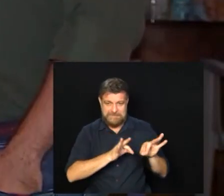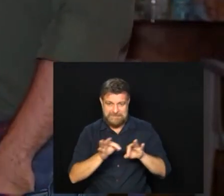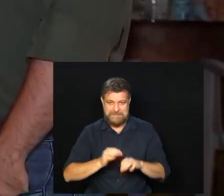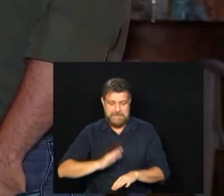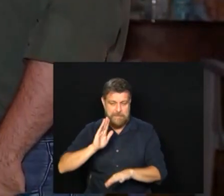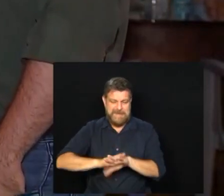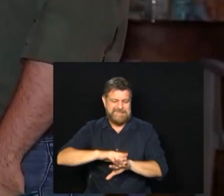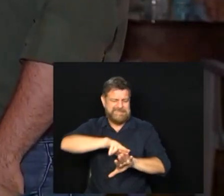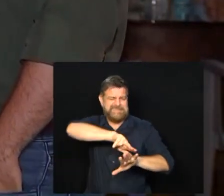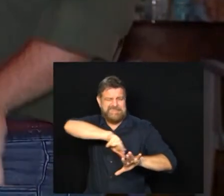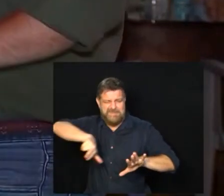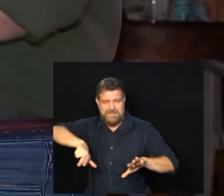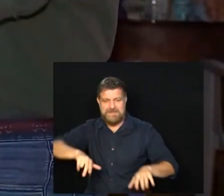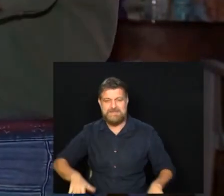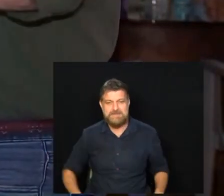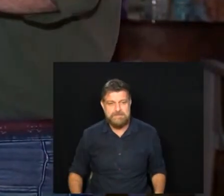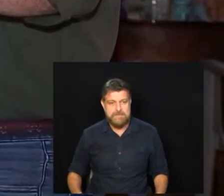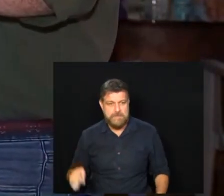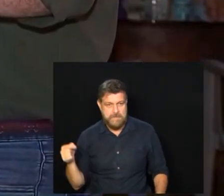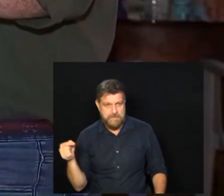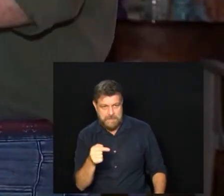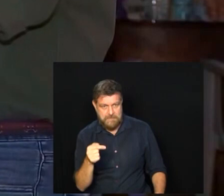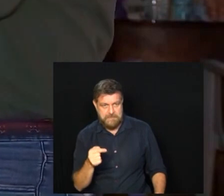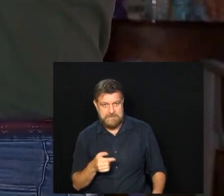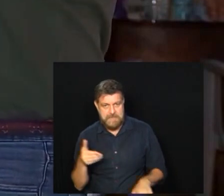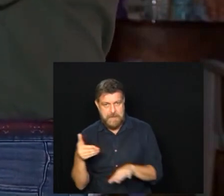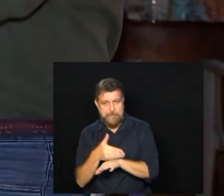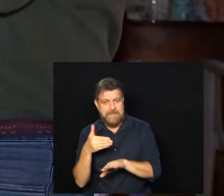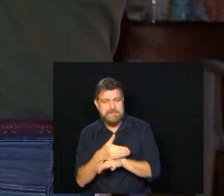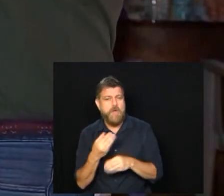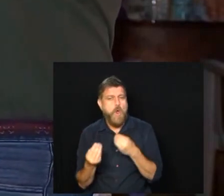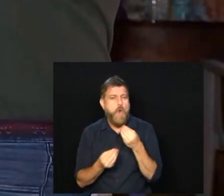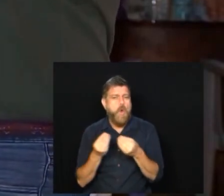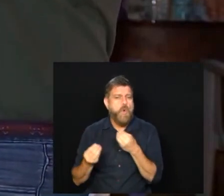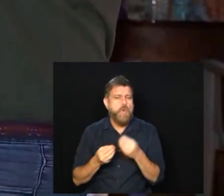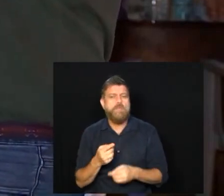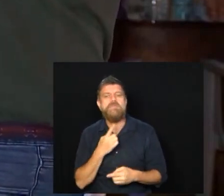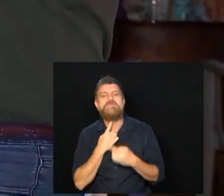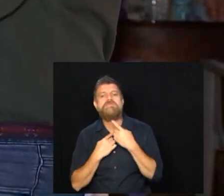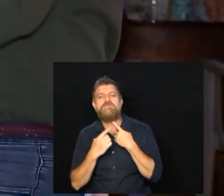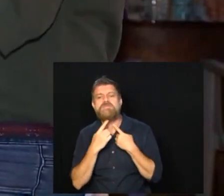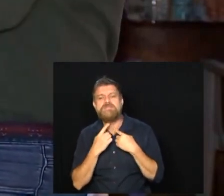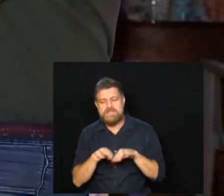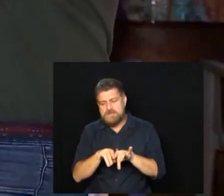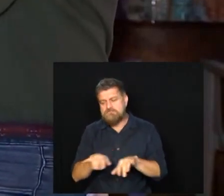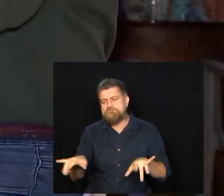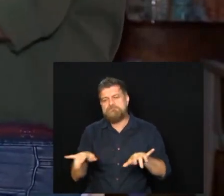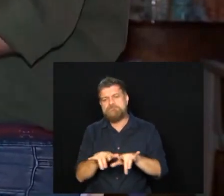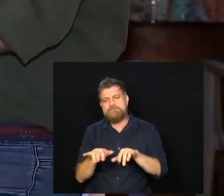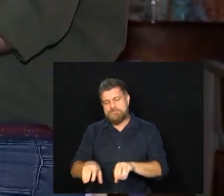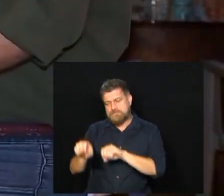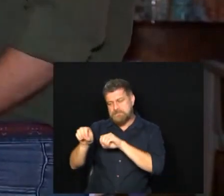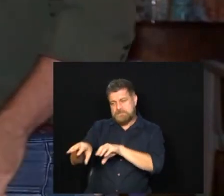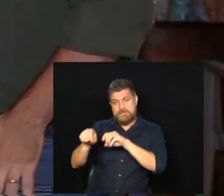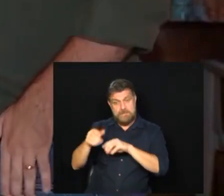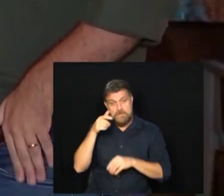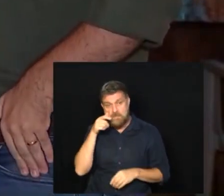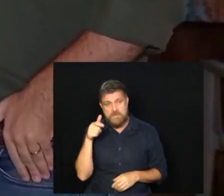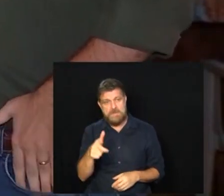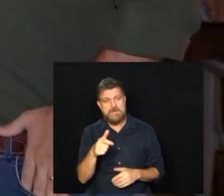coisas. É um fato. Você compõe o projeto, como que surgiu essa iniciativa, de repente, de dar aula de piano, que é algo muito